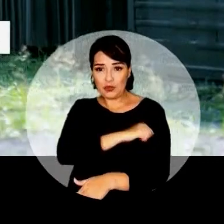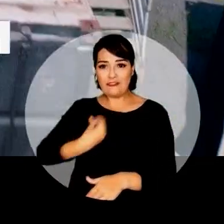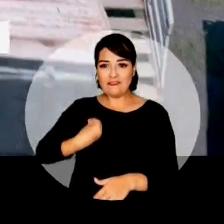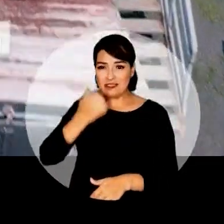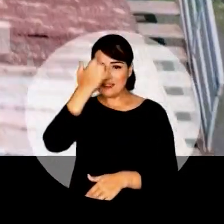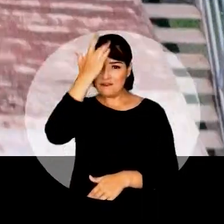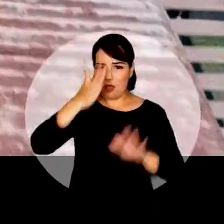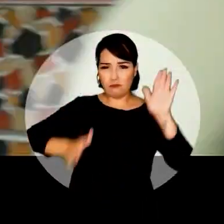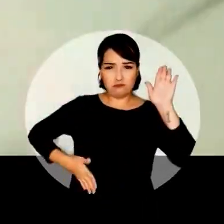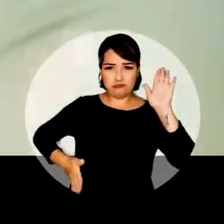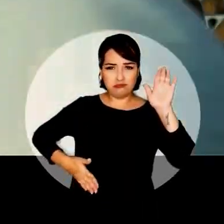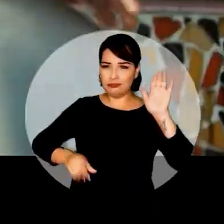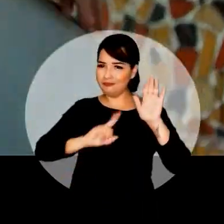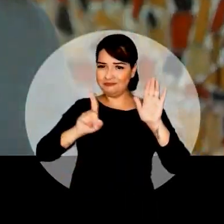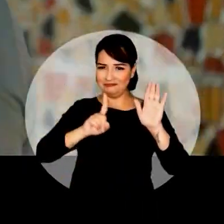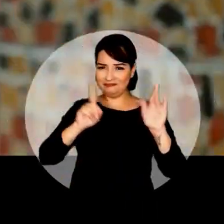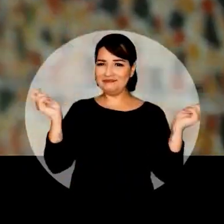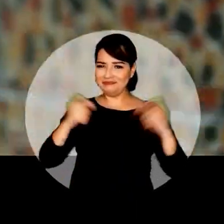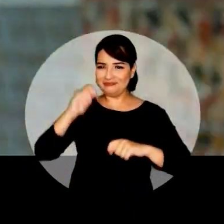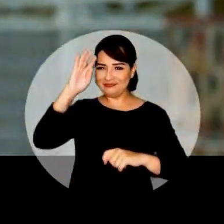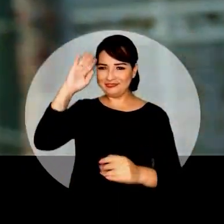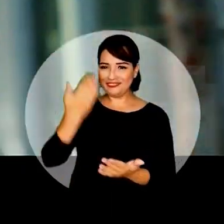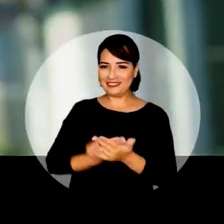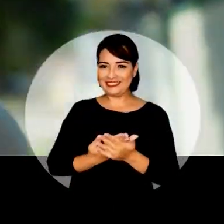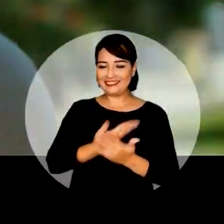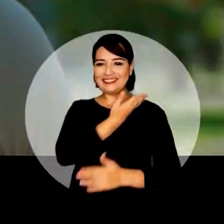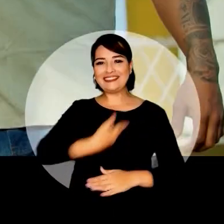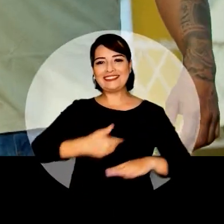não vão ter vida fácil. Pode acreditar nisso.